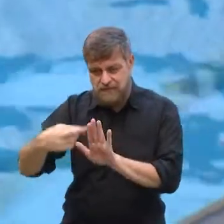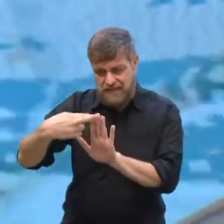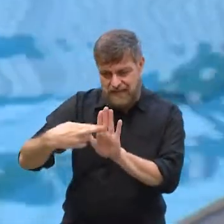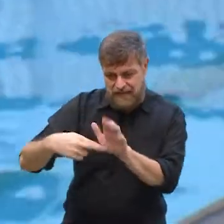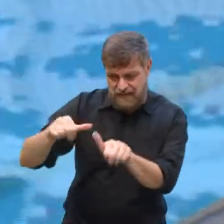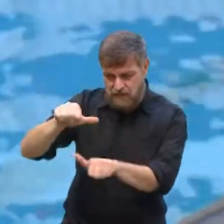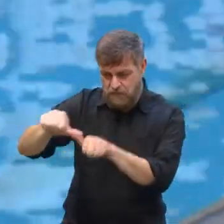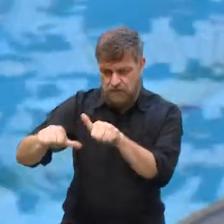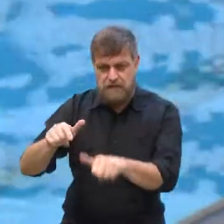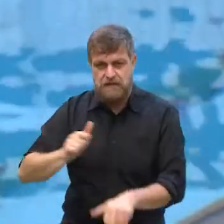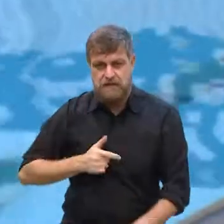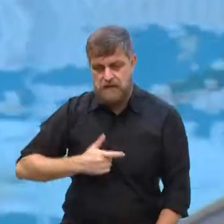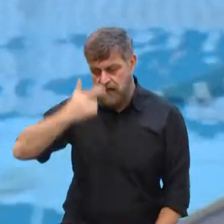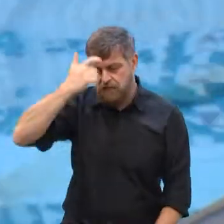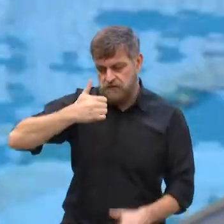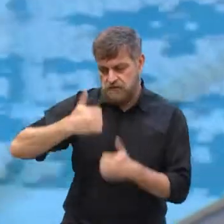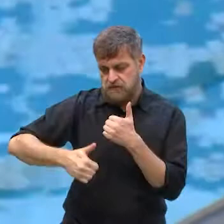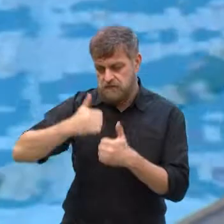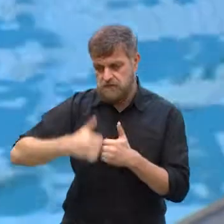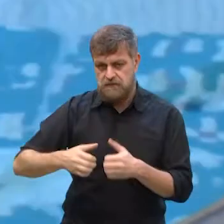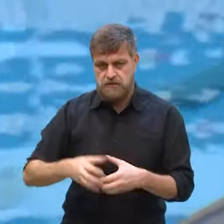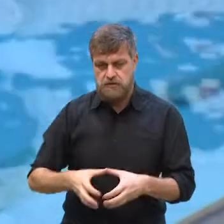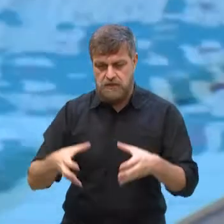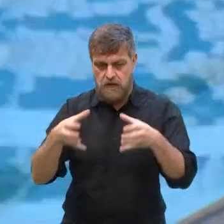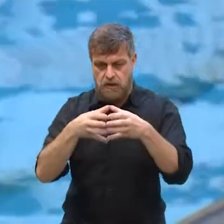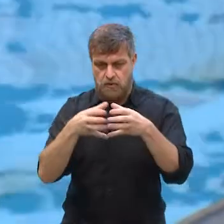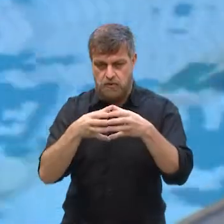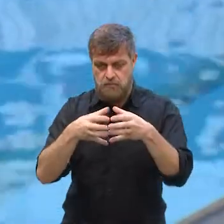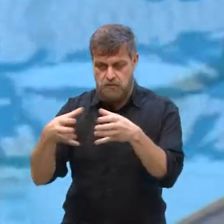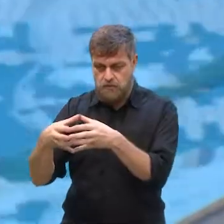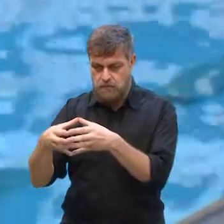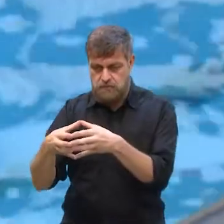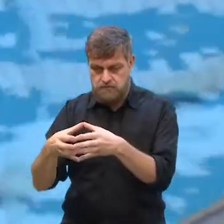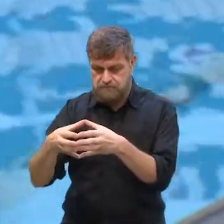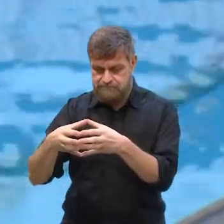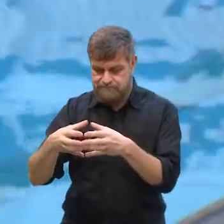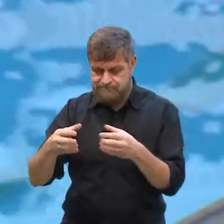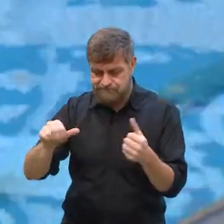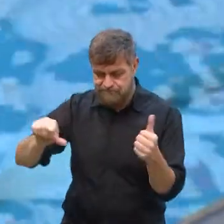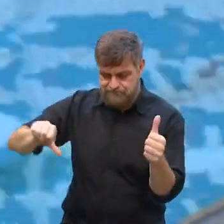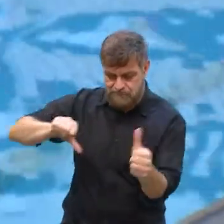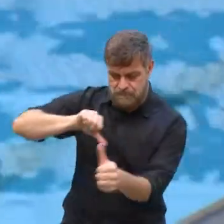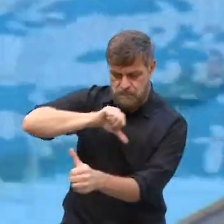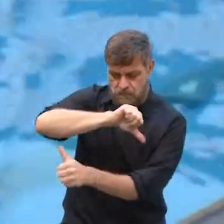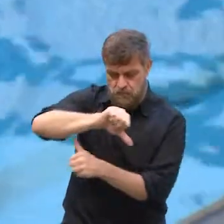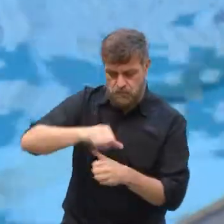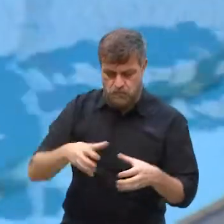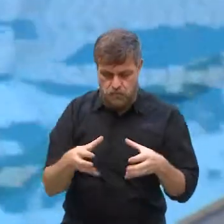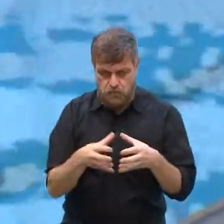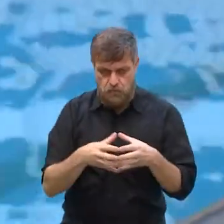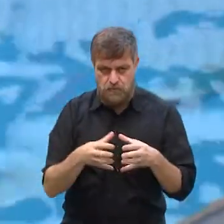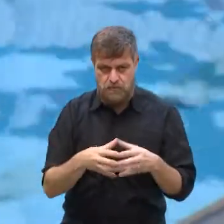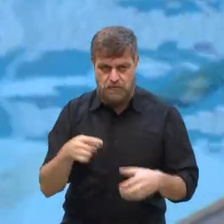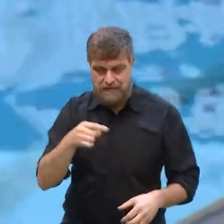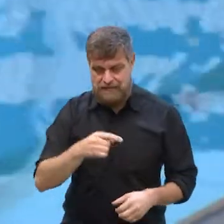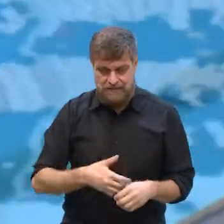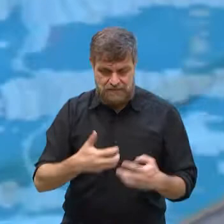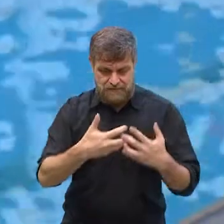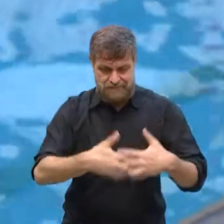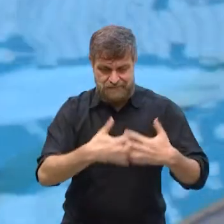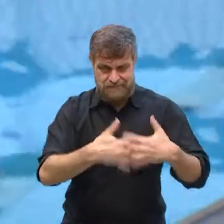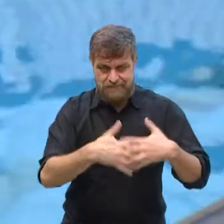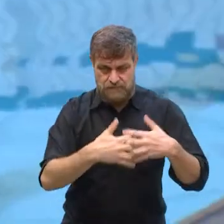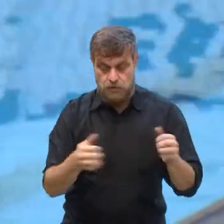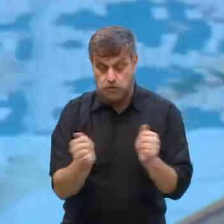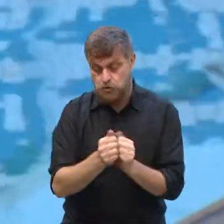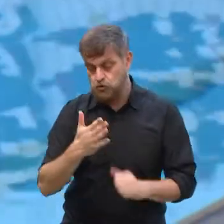mudança, atletas que eram de uma classe acima da minha, hoje são da minha classe, ou seja, eles têm menos deficiência e estão na